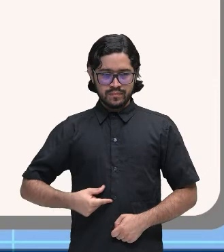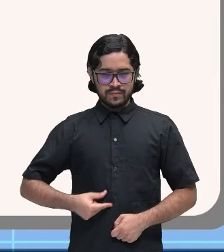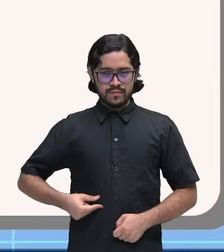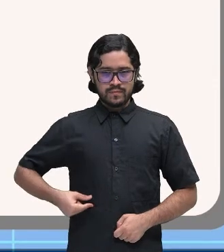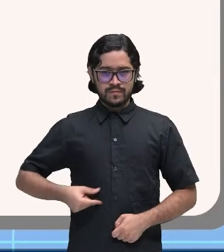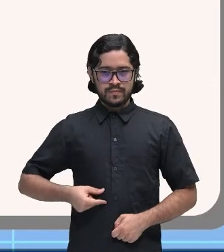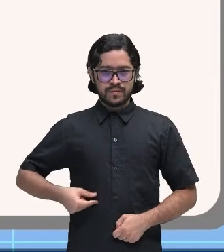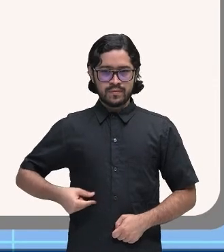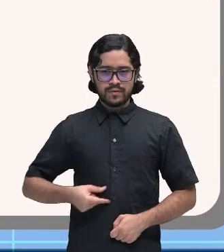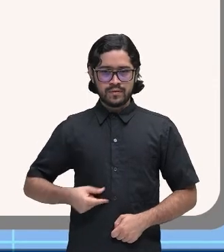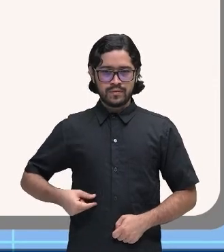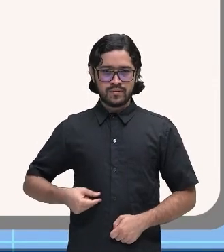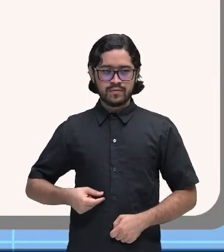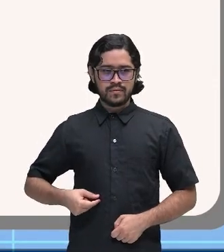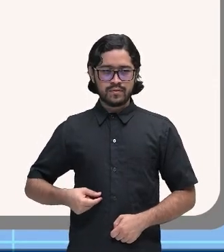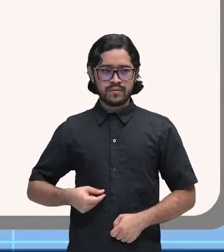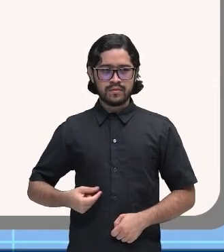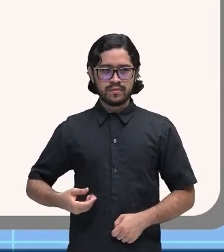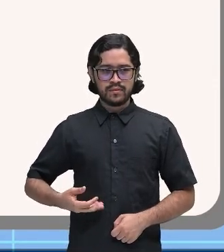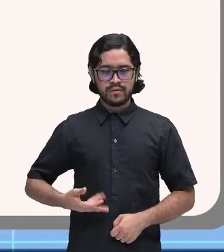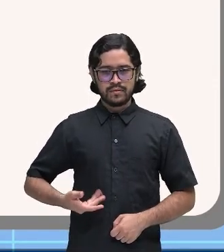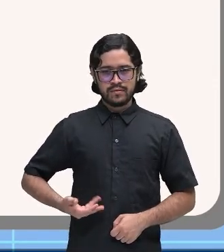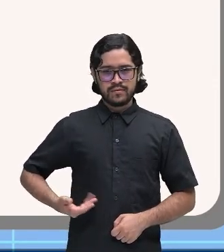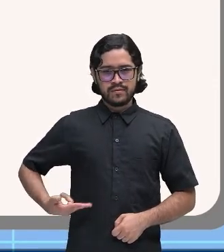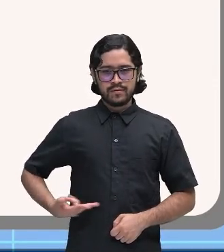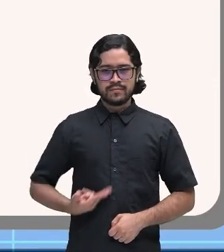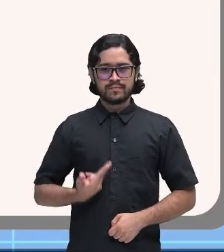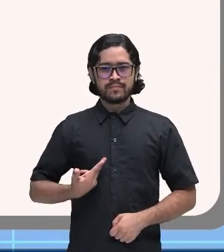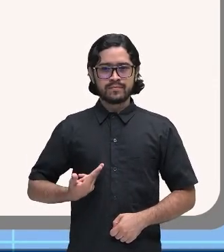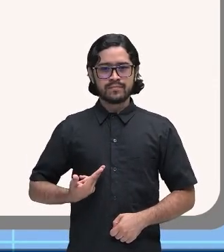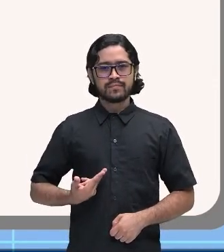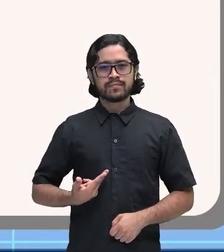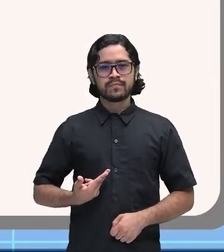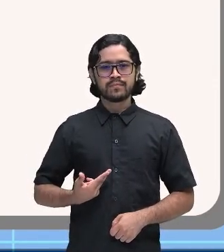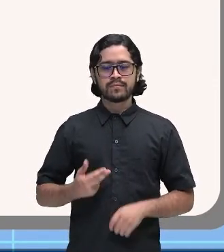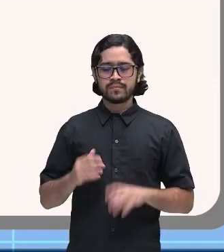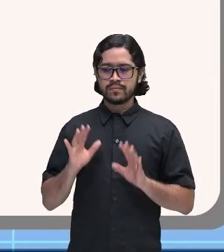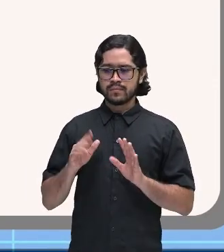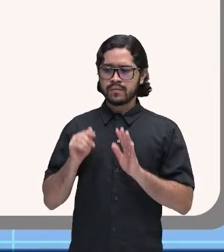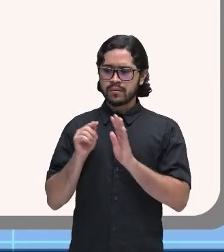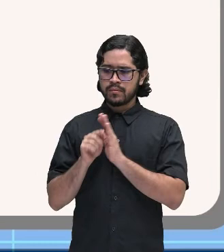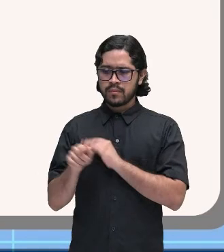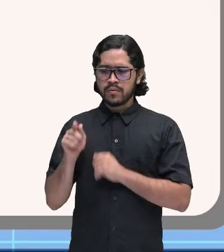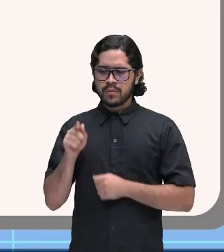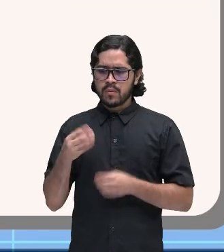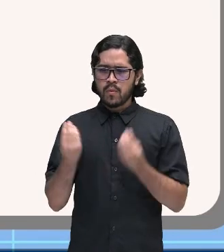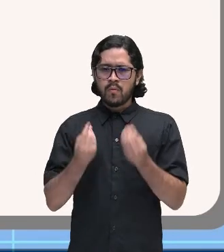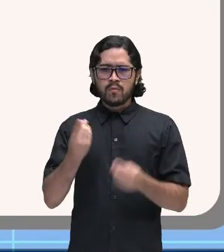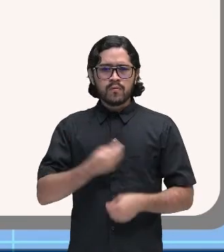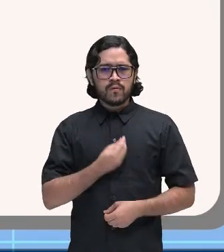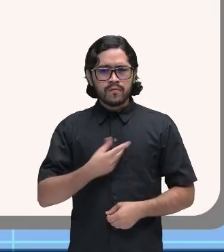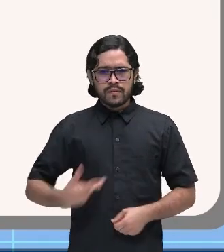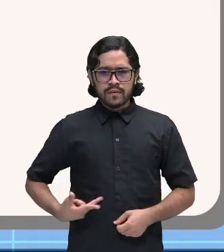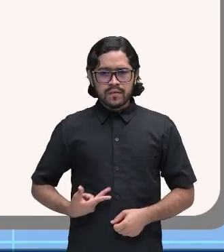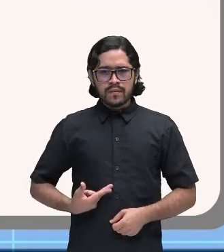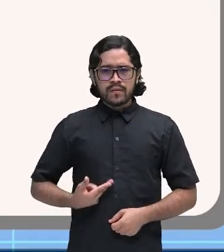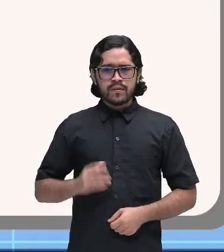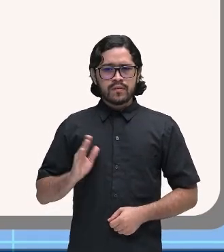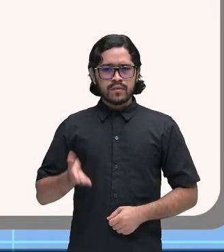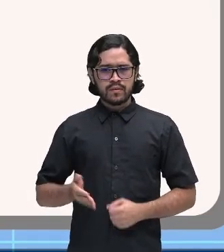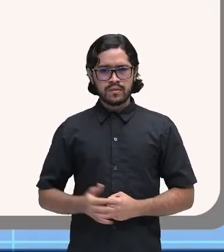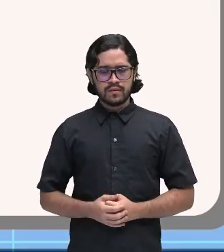né? José responde: mas Rita, como é que viverás sem a vesícula agora? Pessoal, vamos refletir um